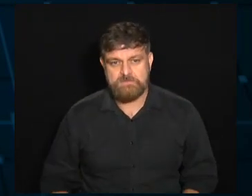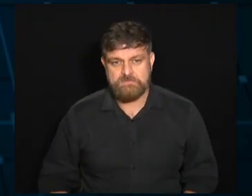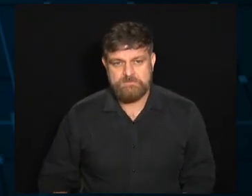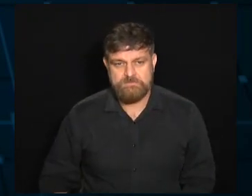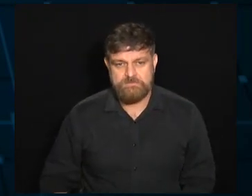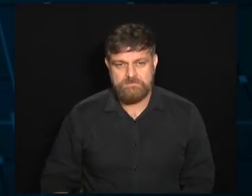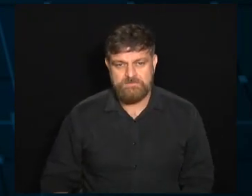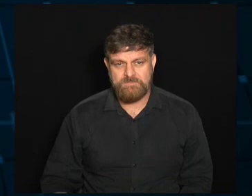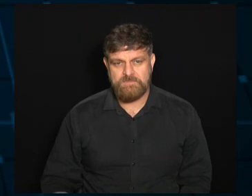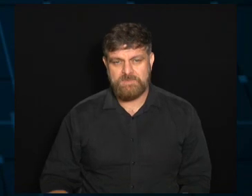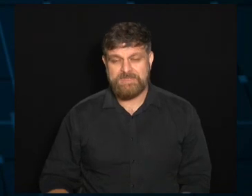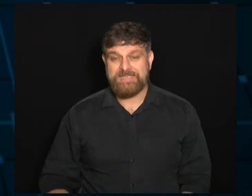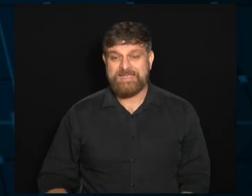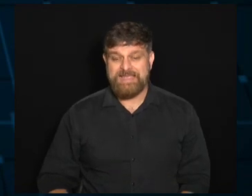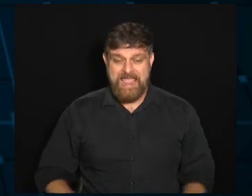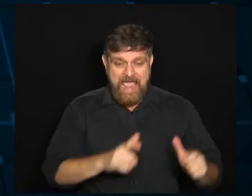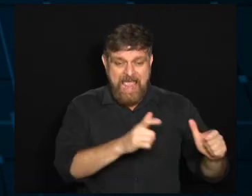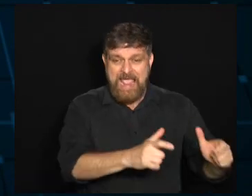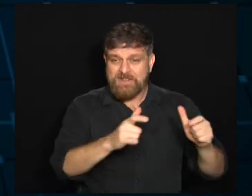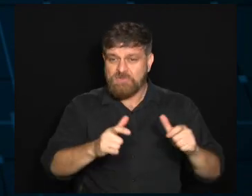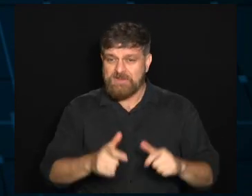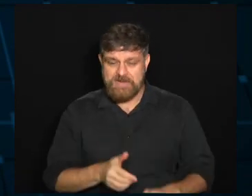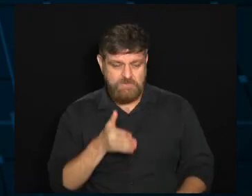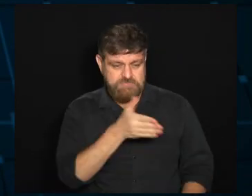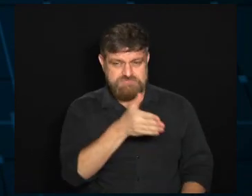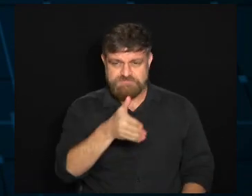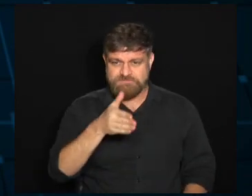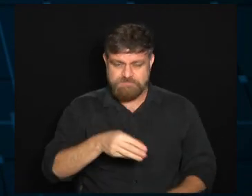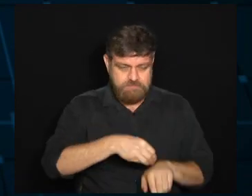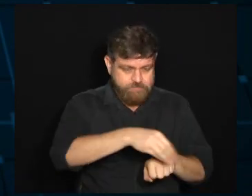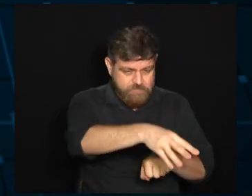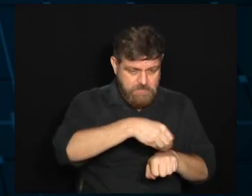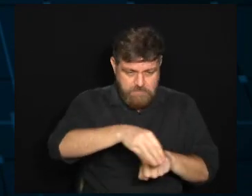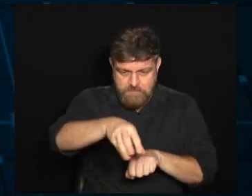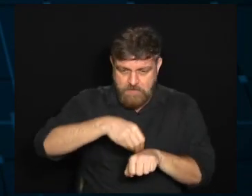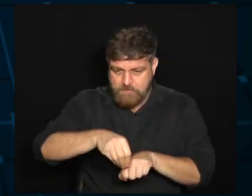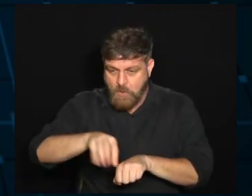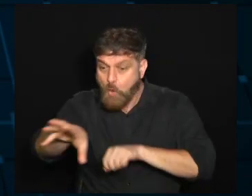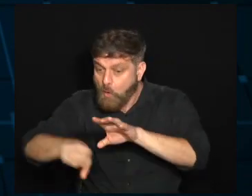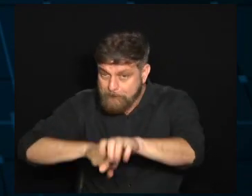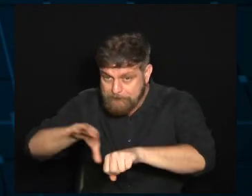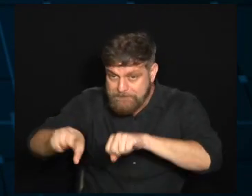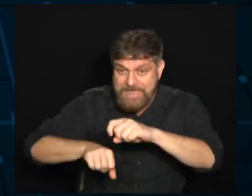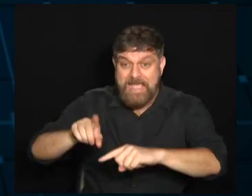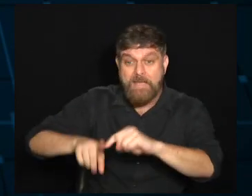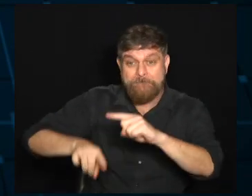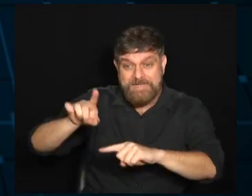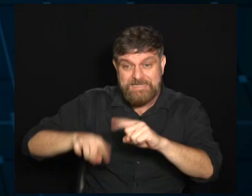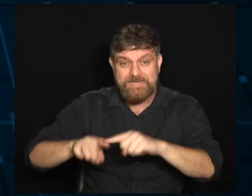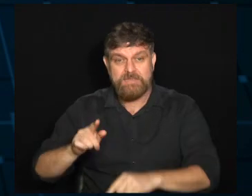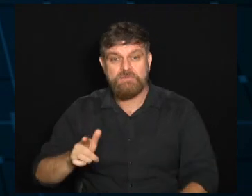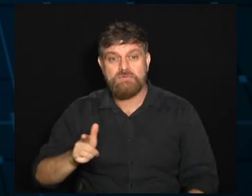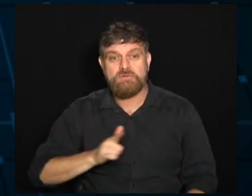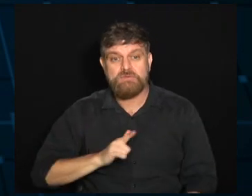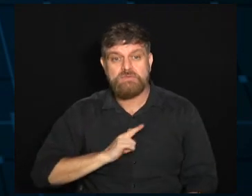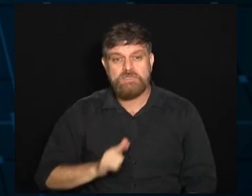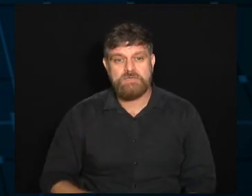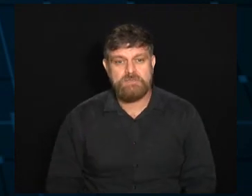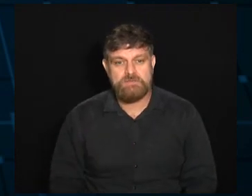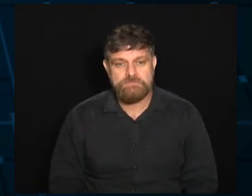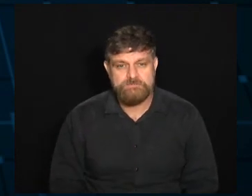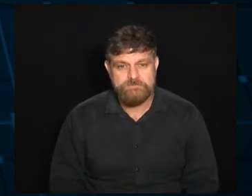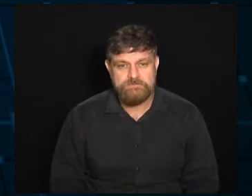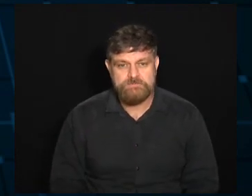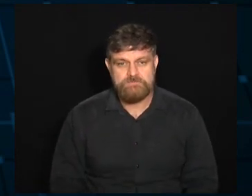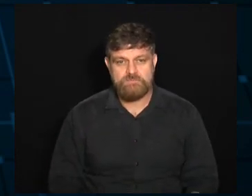Em cada estrutura que eu vou fazer a entrega e retirar o material, e eles me dão... Eu